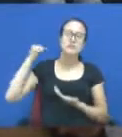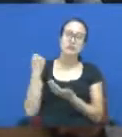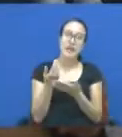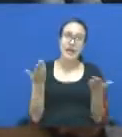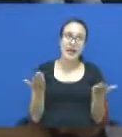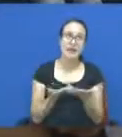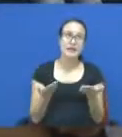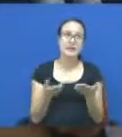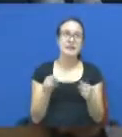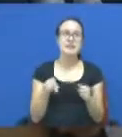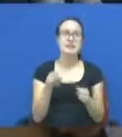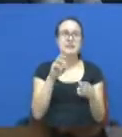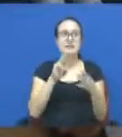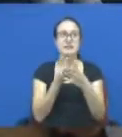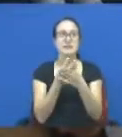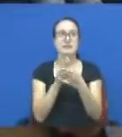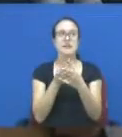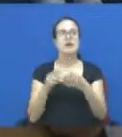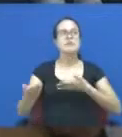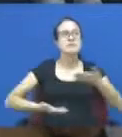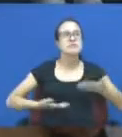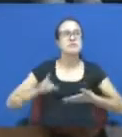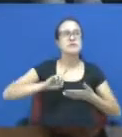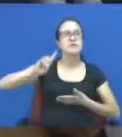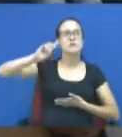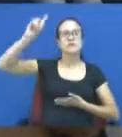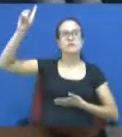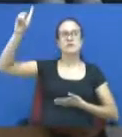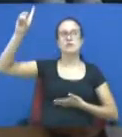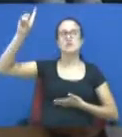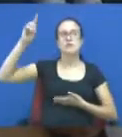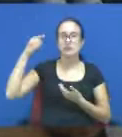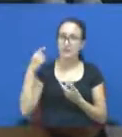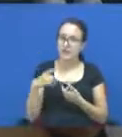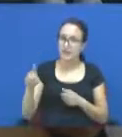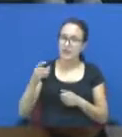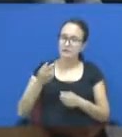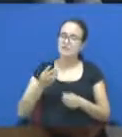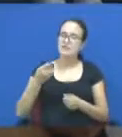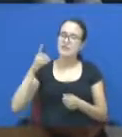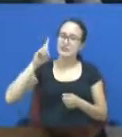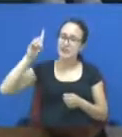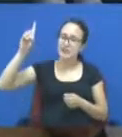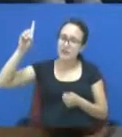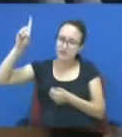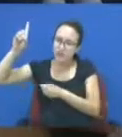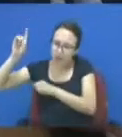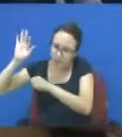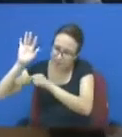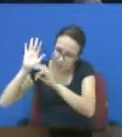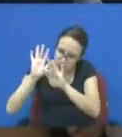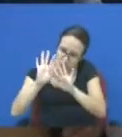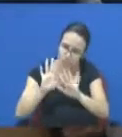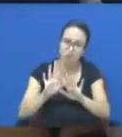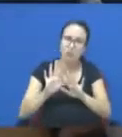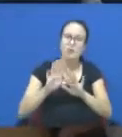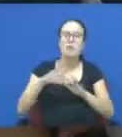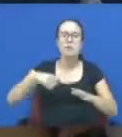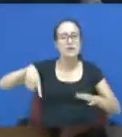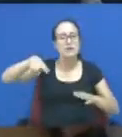serviço de Deus e é um dos braços de Deus para ele, então, executar os seus propósitos. Encerro a minha